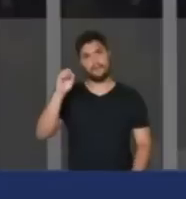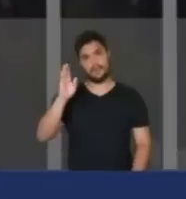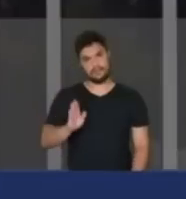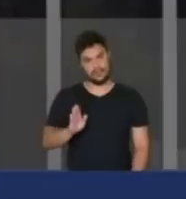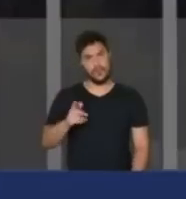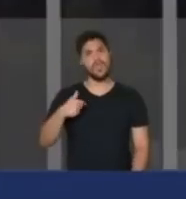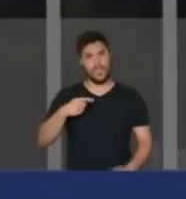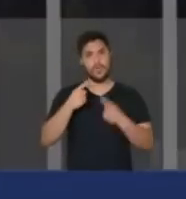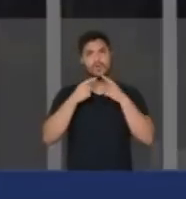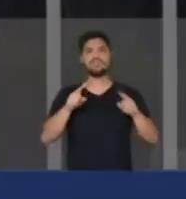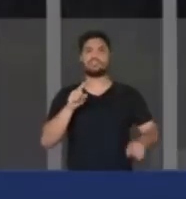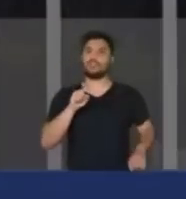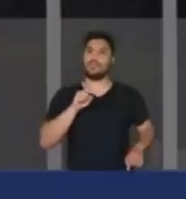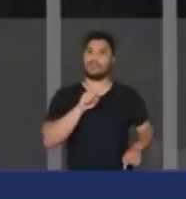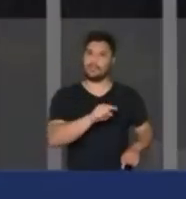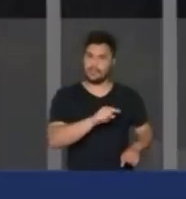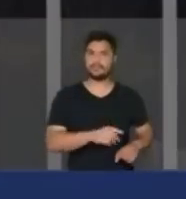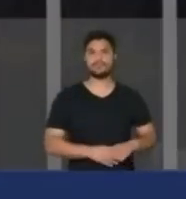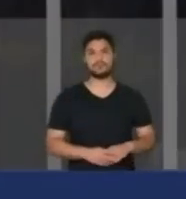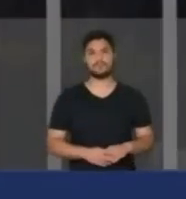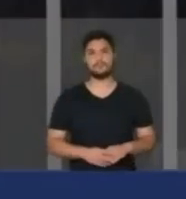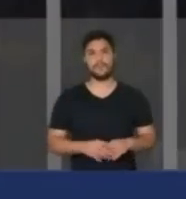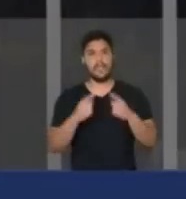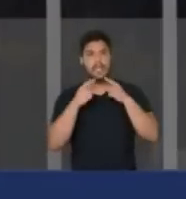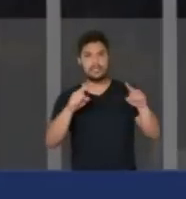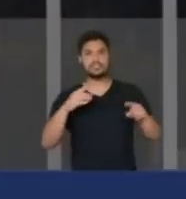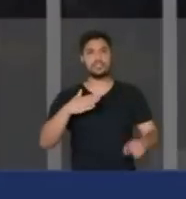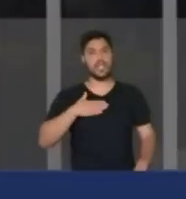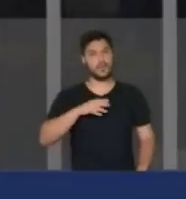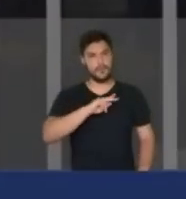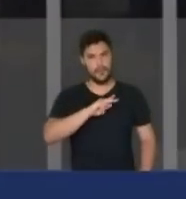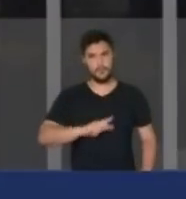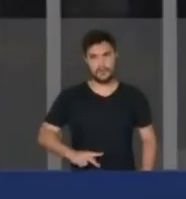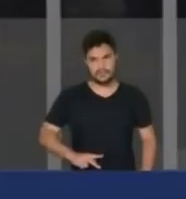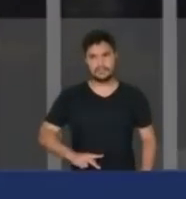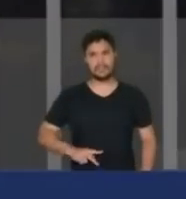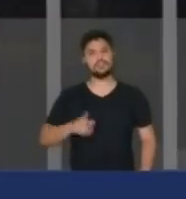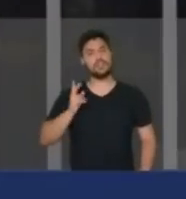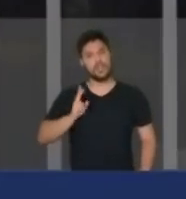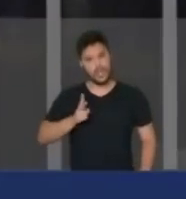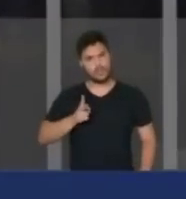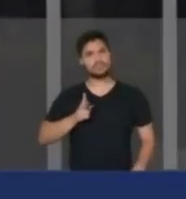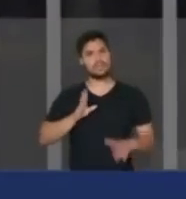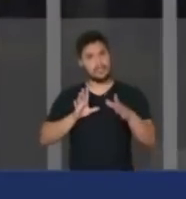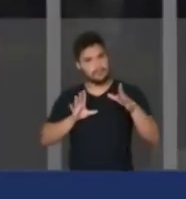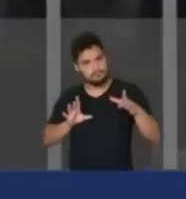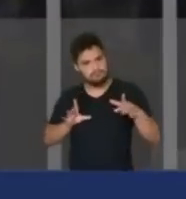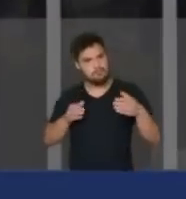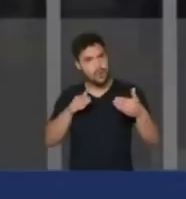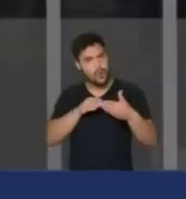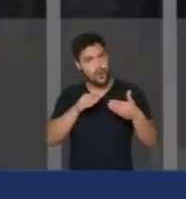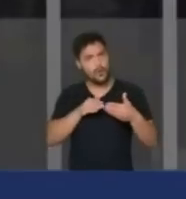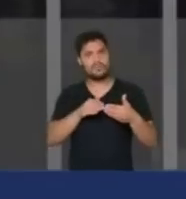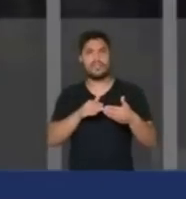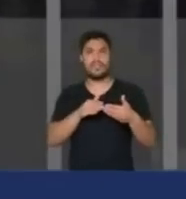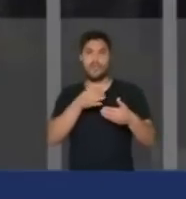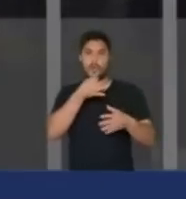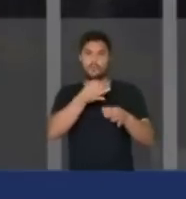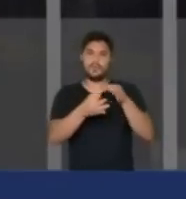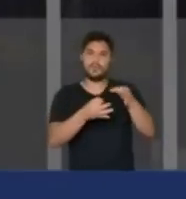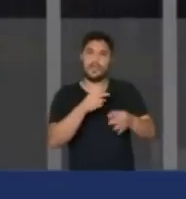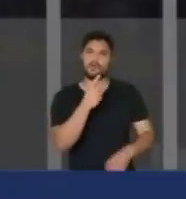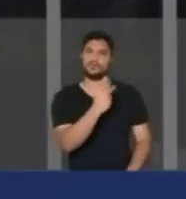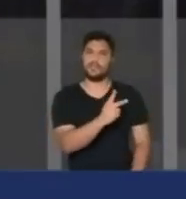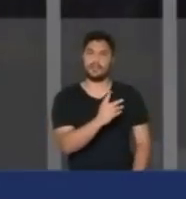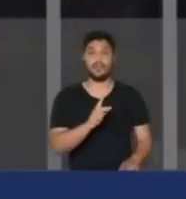postura de criticar o meu presidente do qual sempre como um gay de suas ideias e valores quanto mais